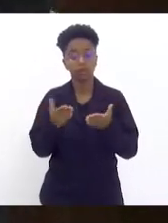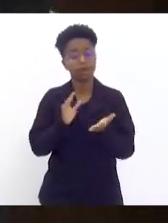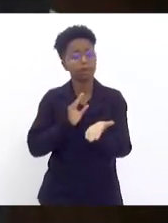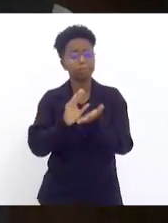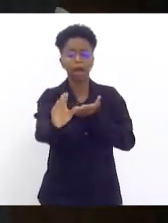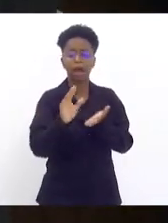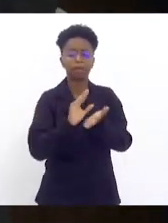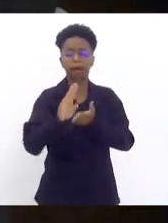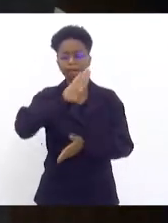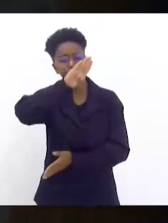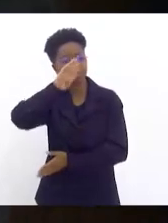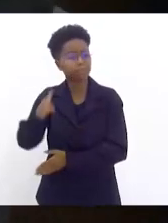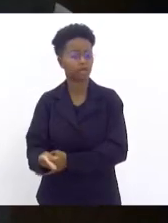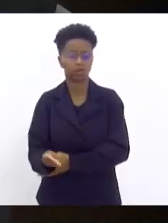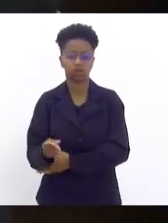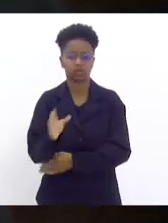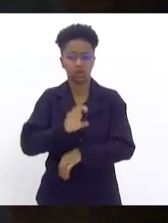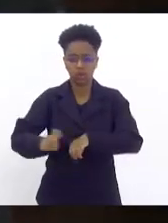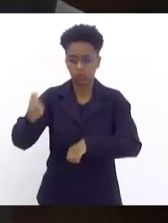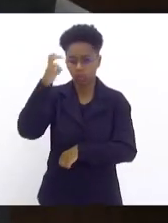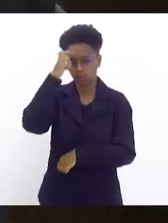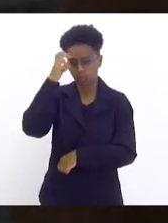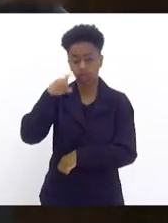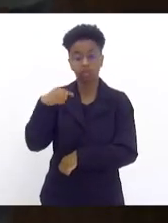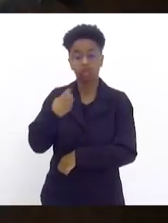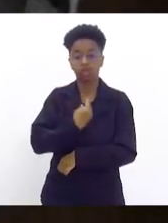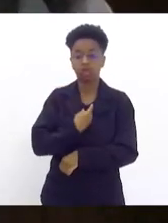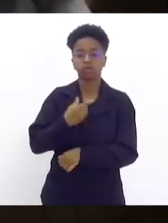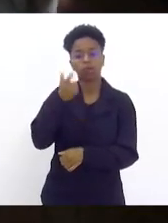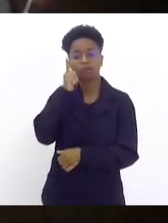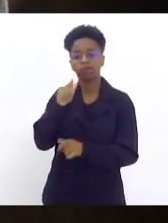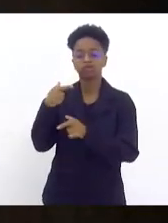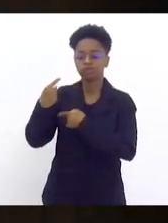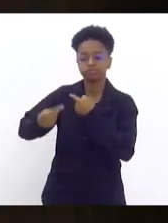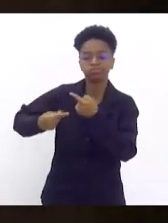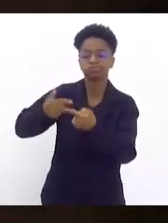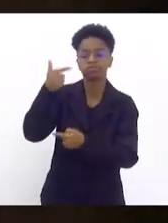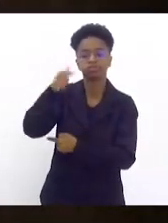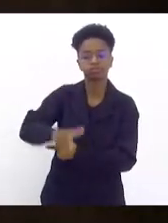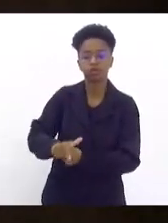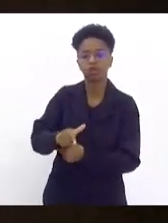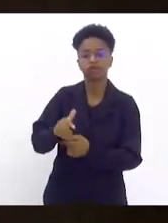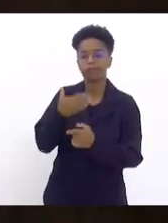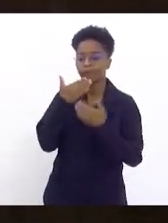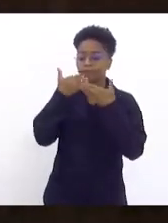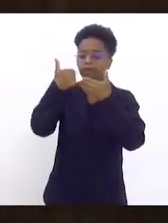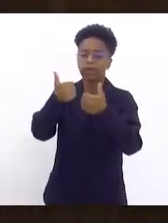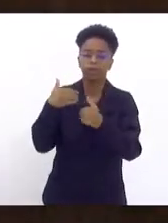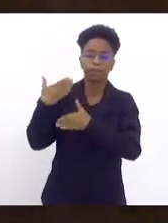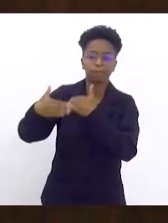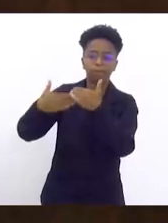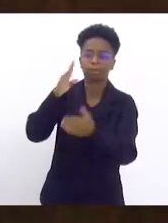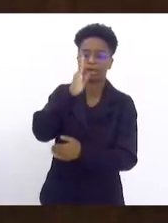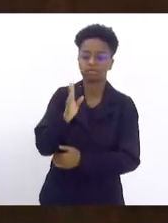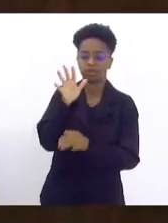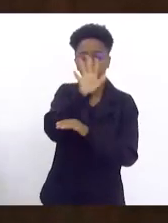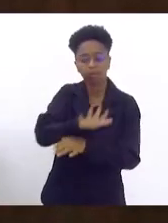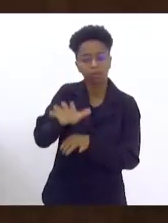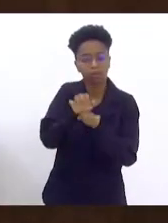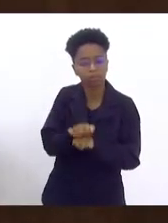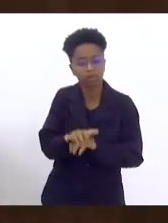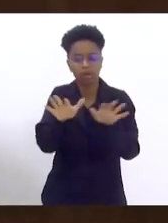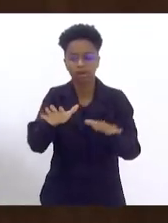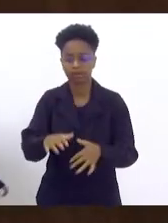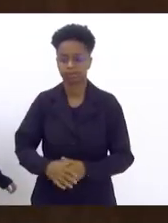bilhões na cultura nós estamos recuperando o status envergadura do Brasil no mundo inteiro o presidente